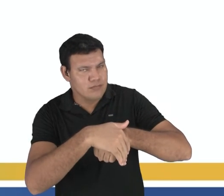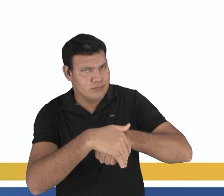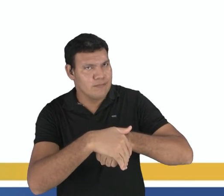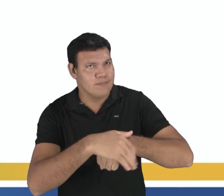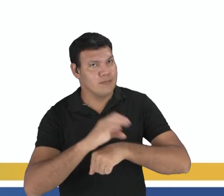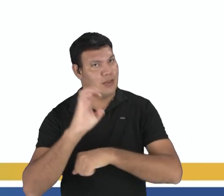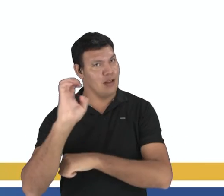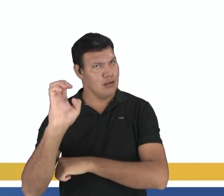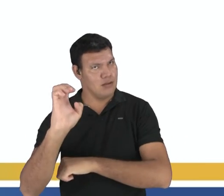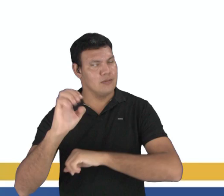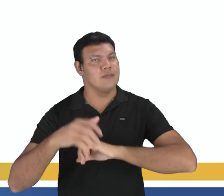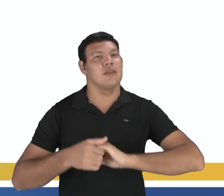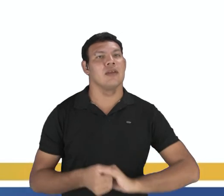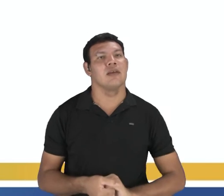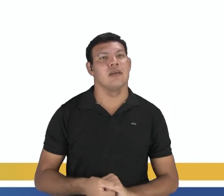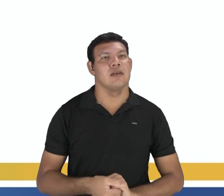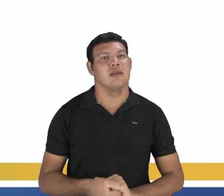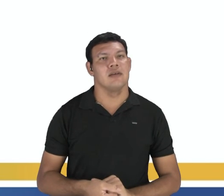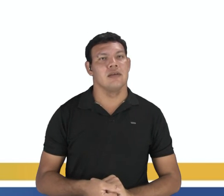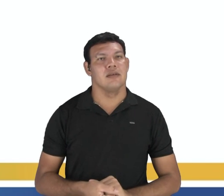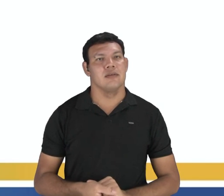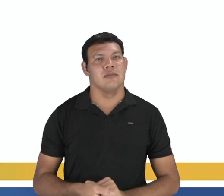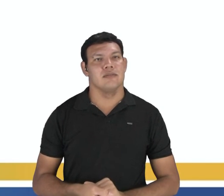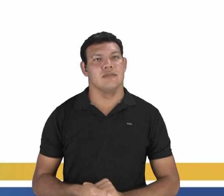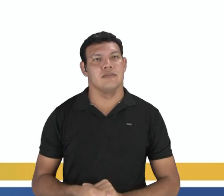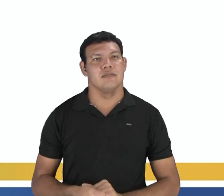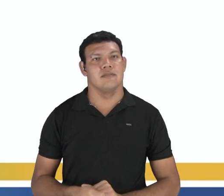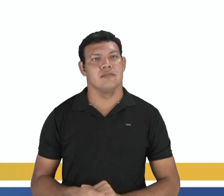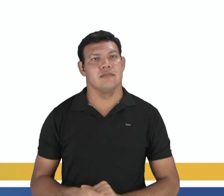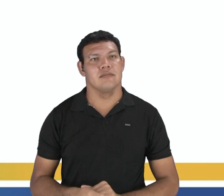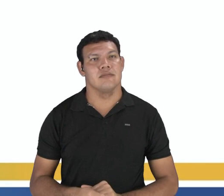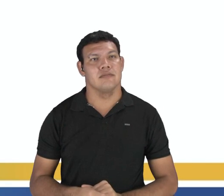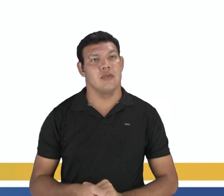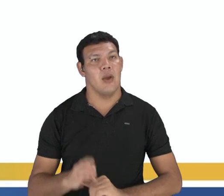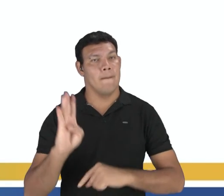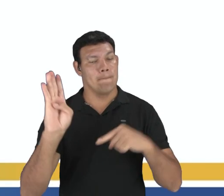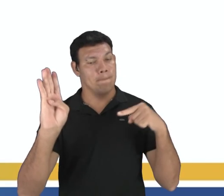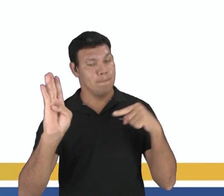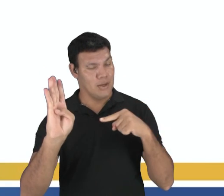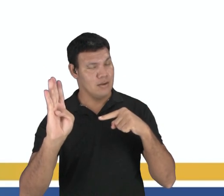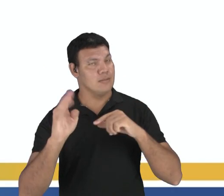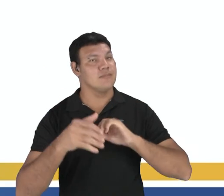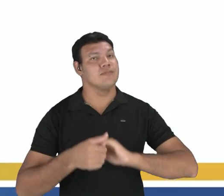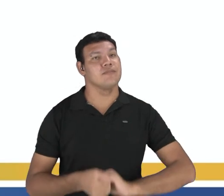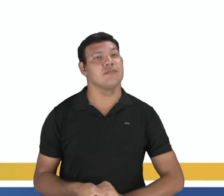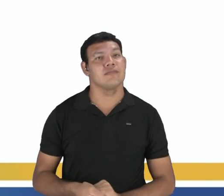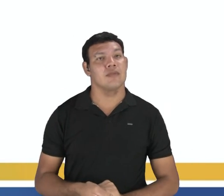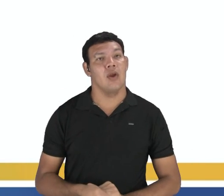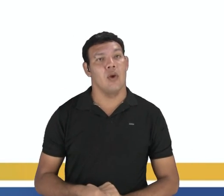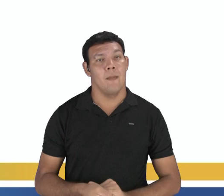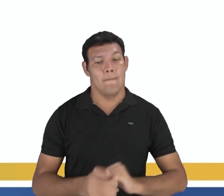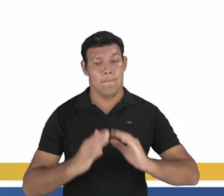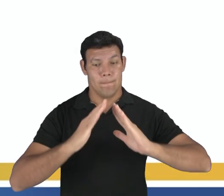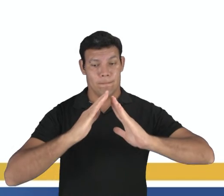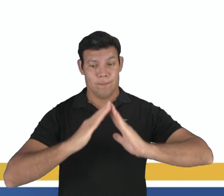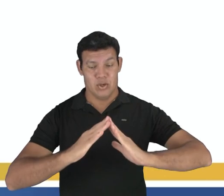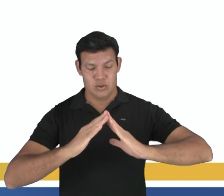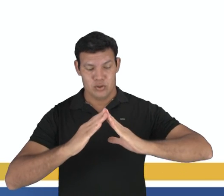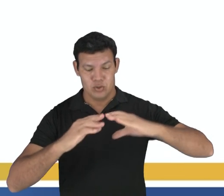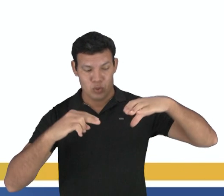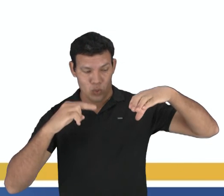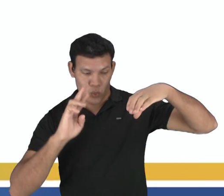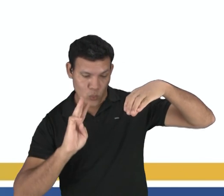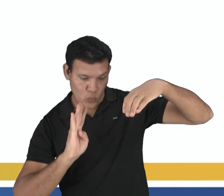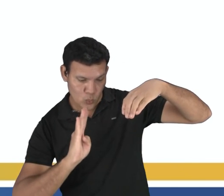noite e vem livre indiquei eles moram na caverna Então só pode ser a letra B que tá perguntando onde